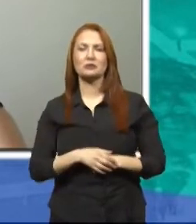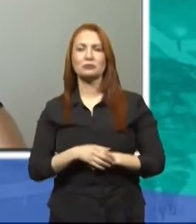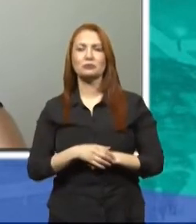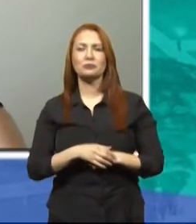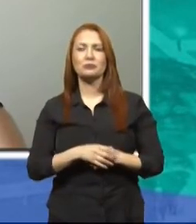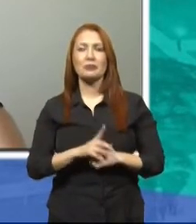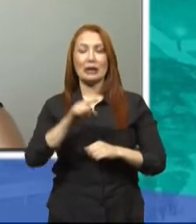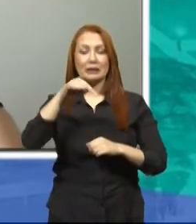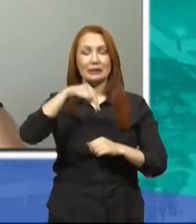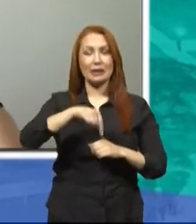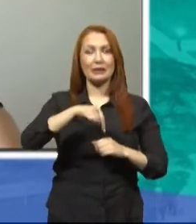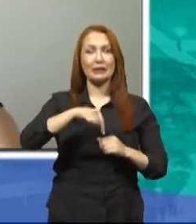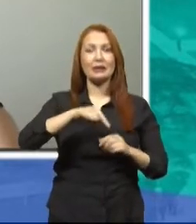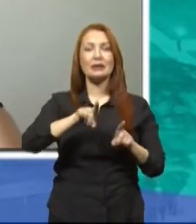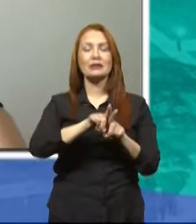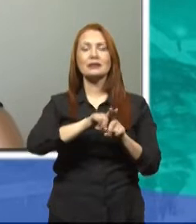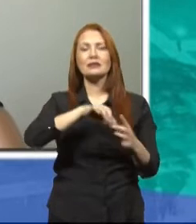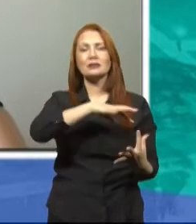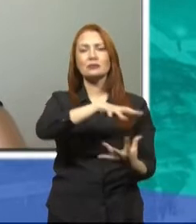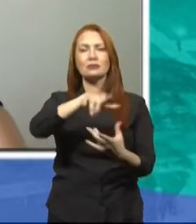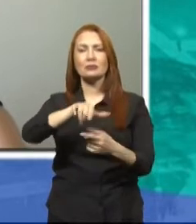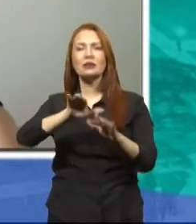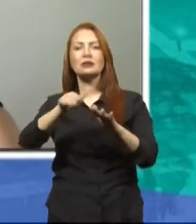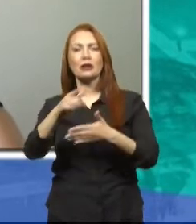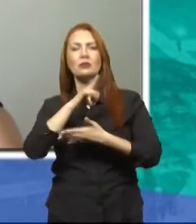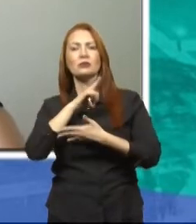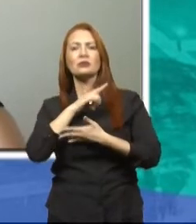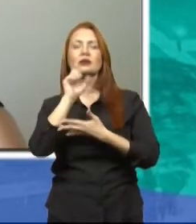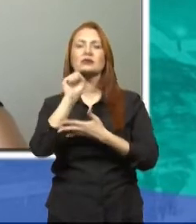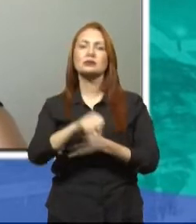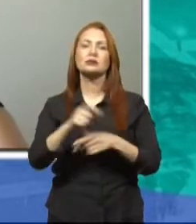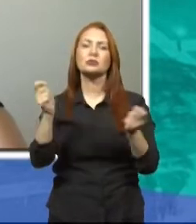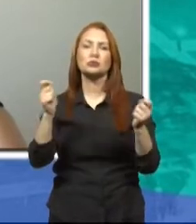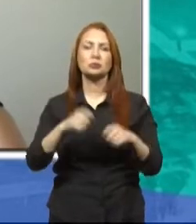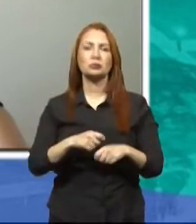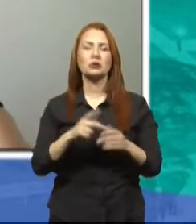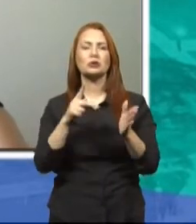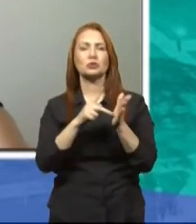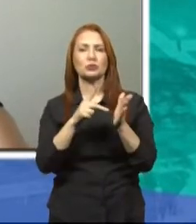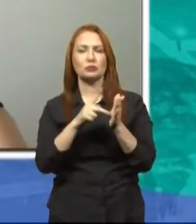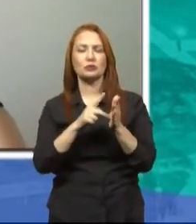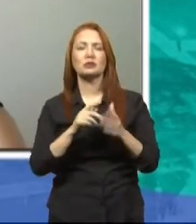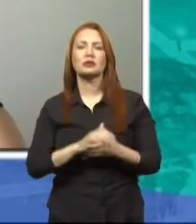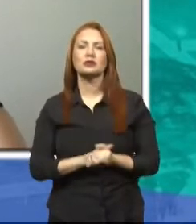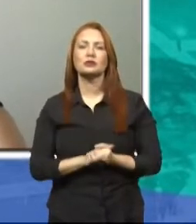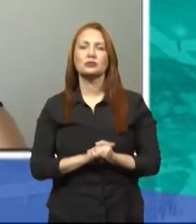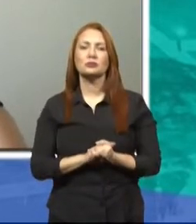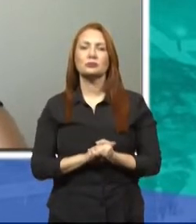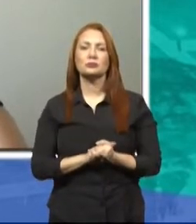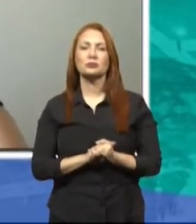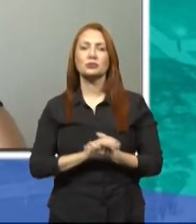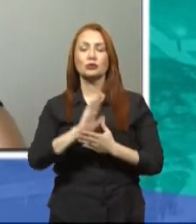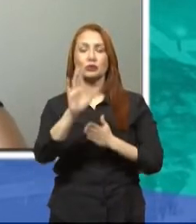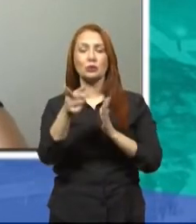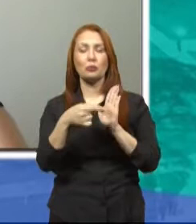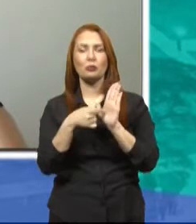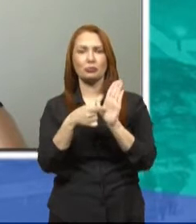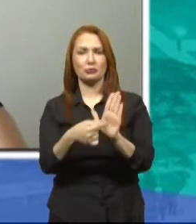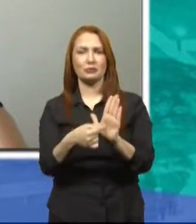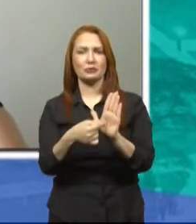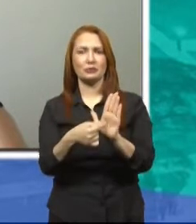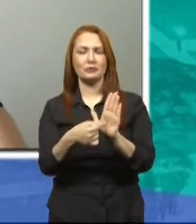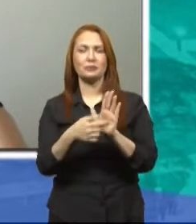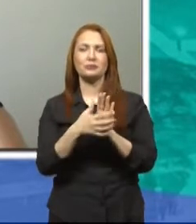minha visão, há sim uma possibilidade real de novos e grandes players aparecerem a partir dessa ruptura. E